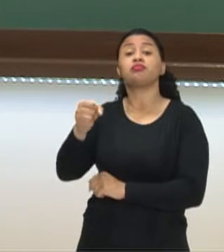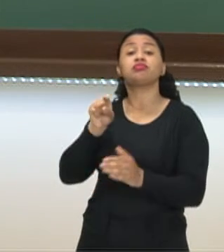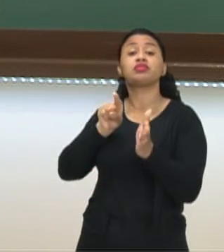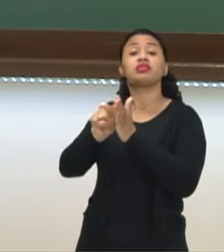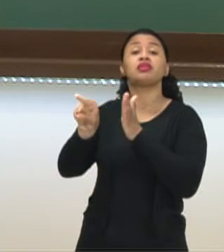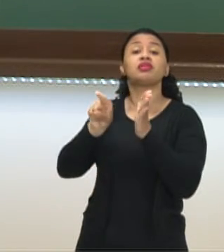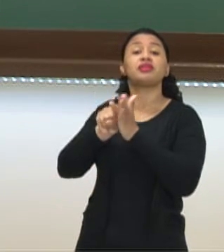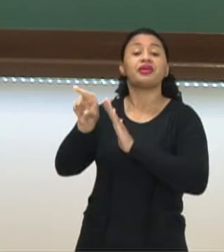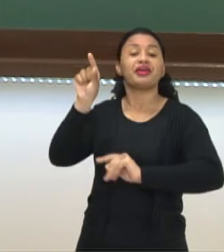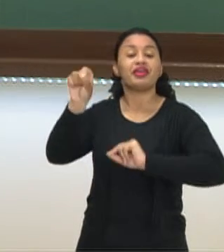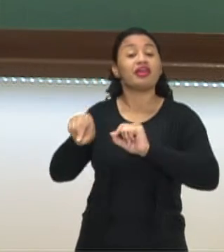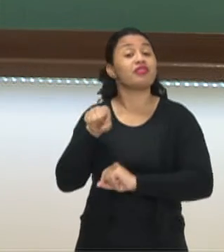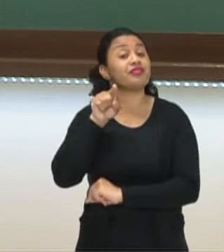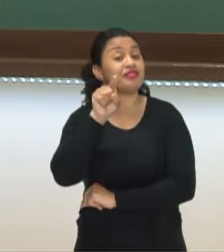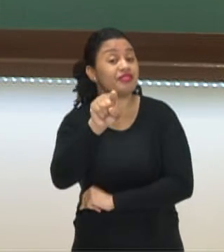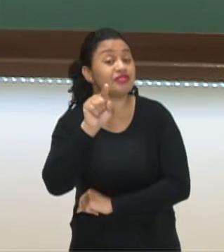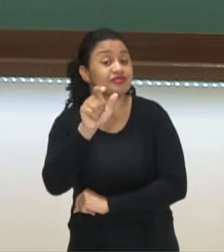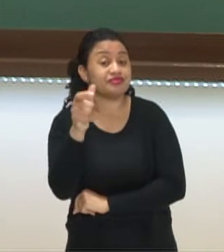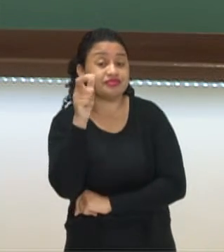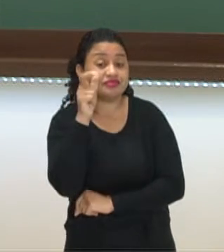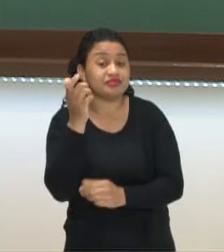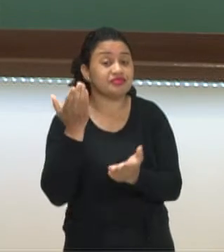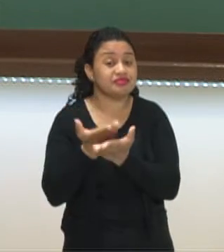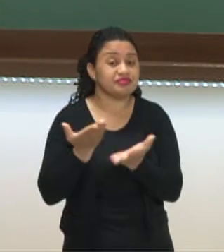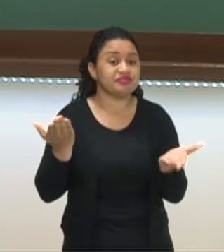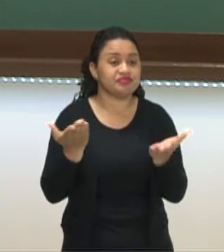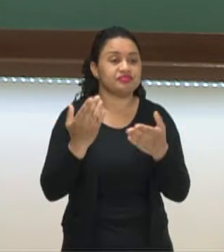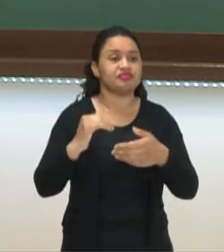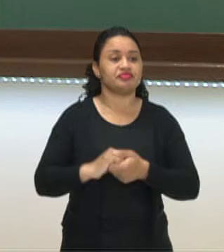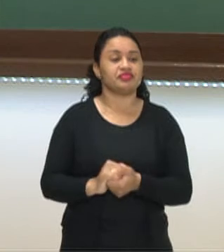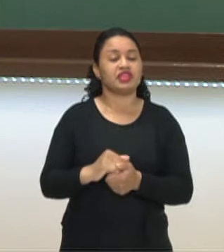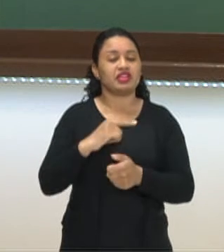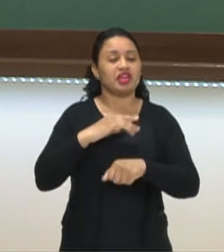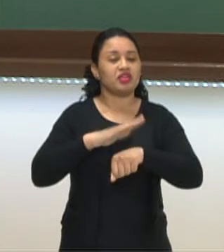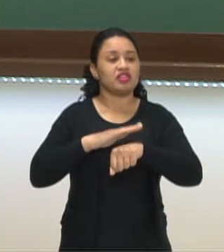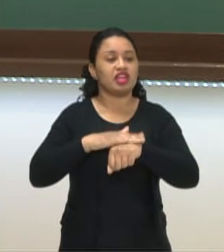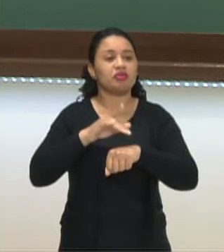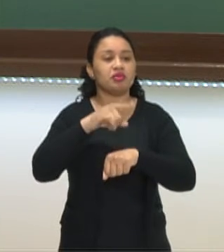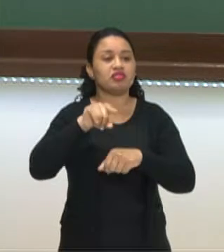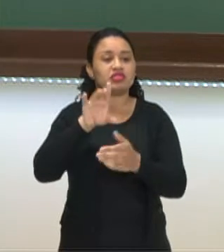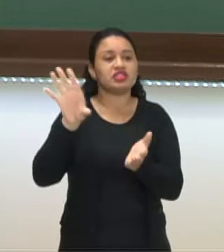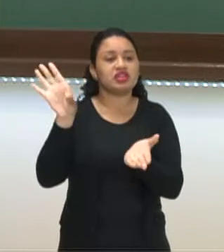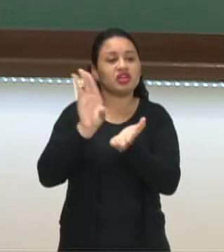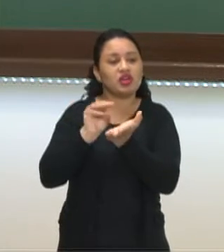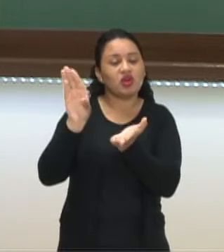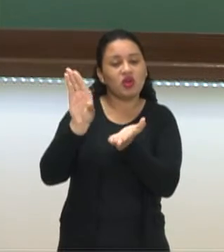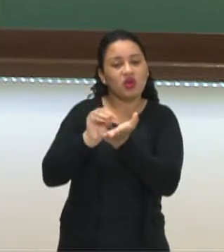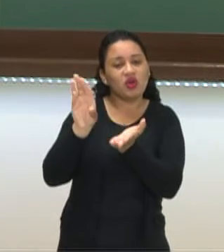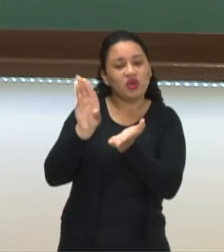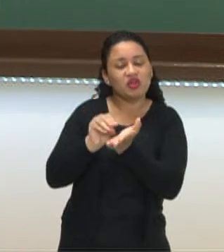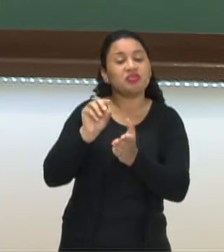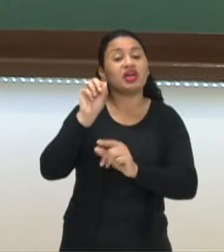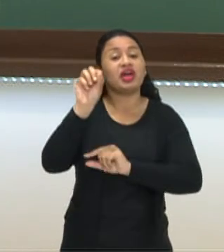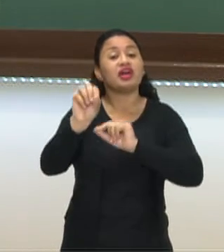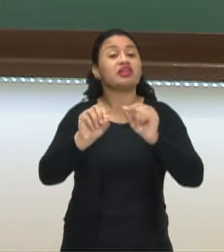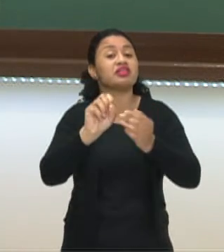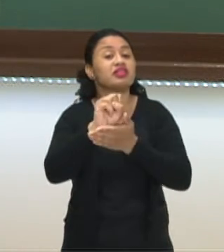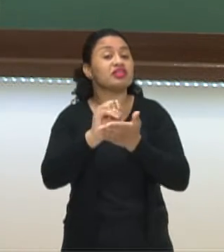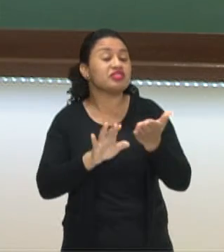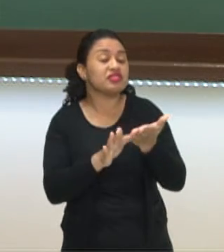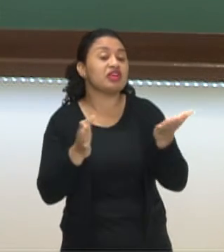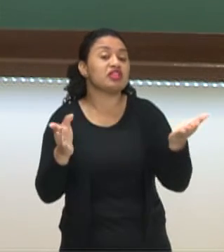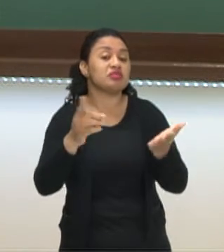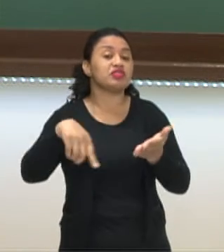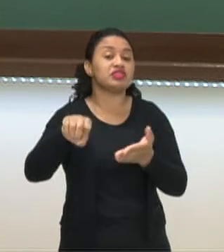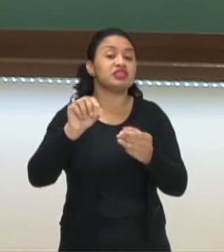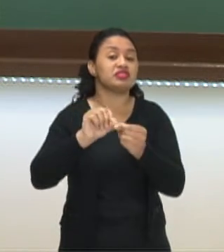Você que está aí do outro lado. A teacher vai deixar um tempo para vocês copiarem esta